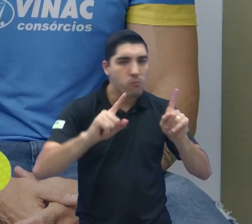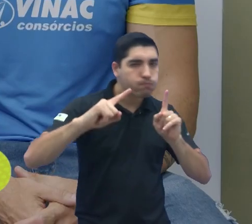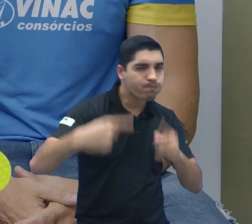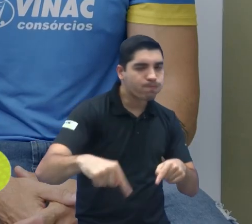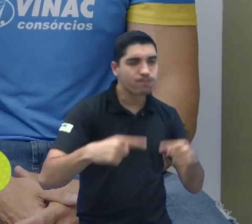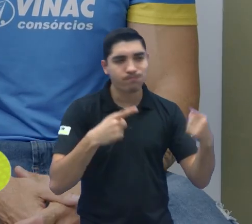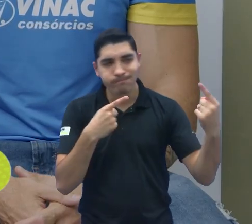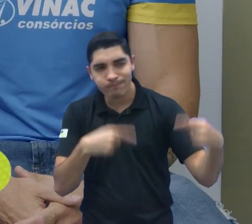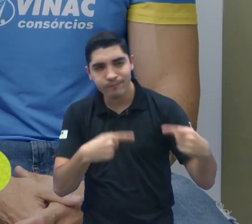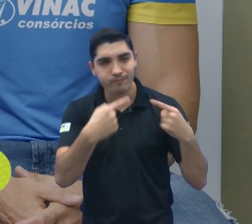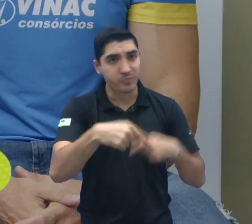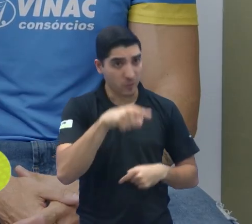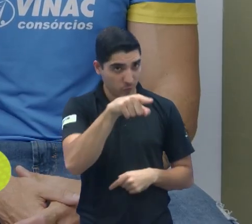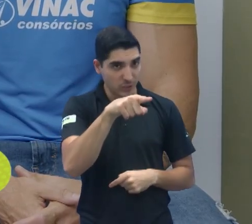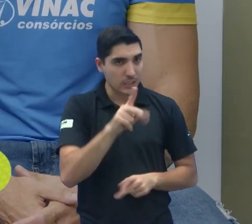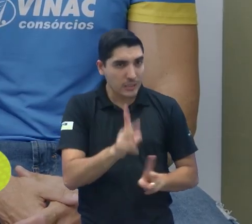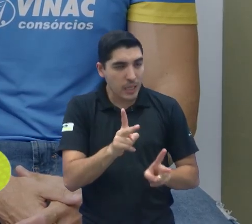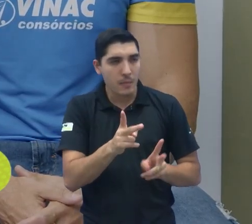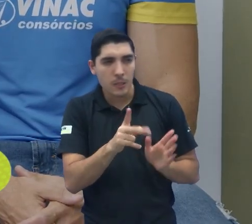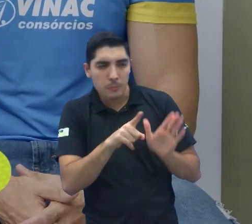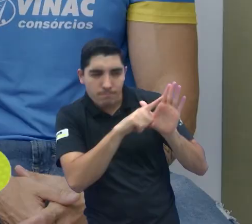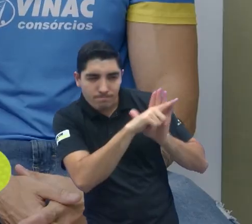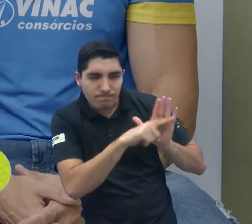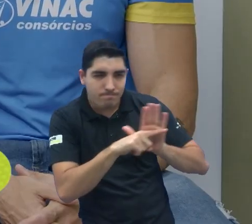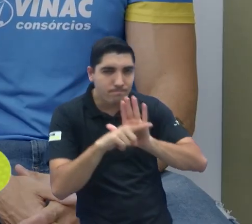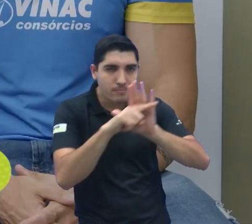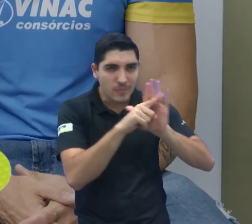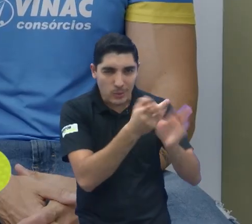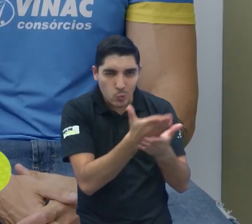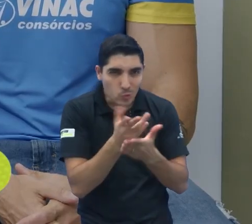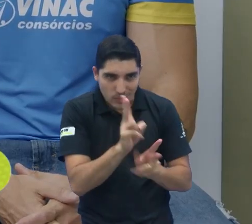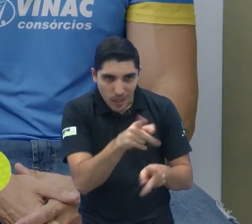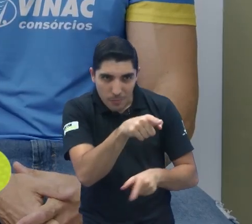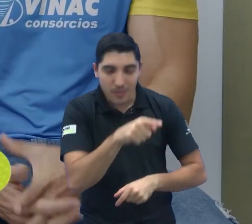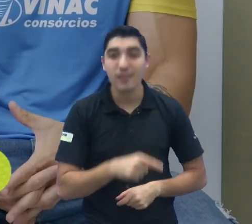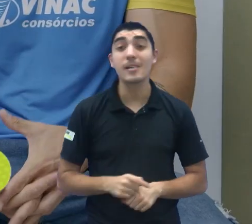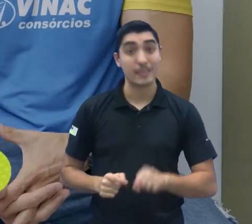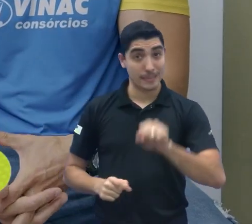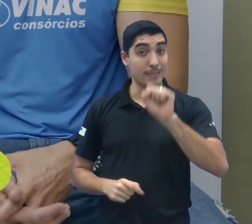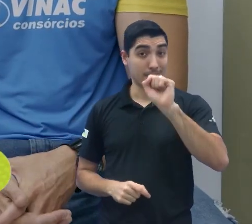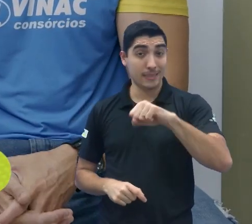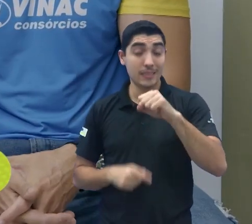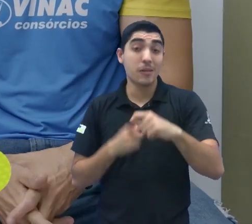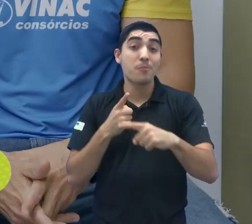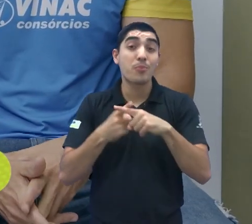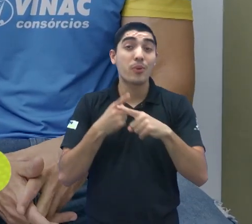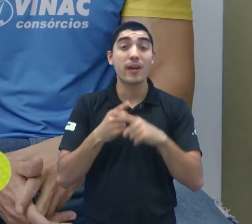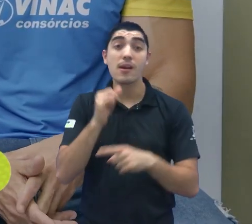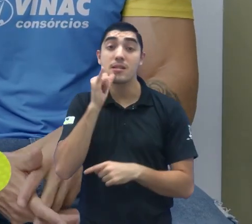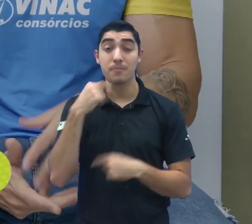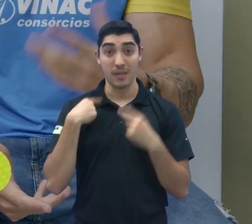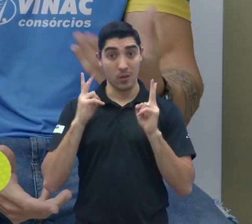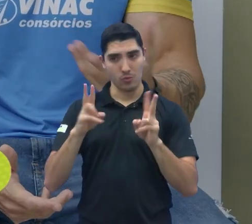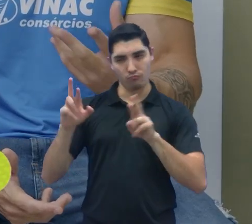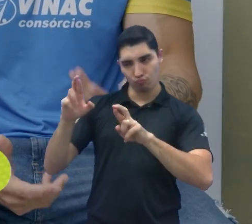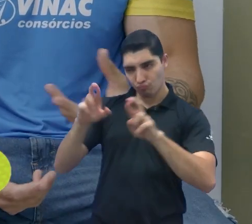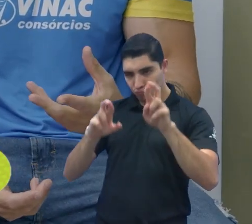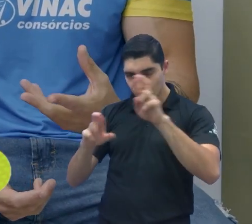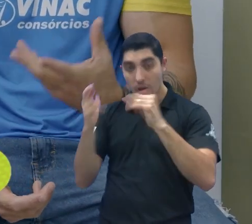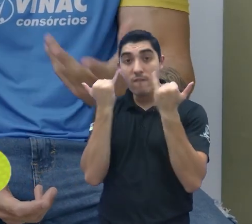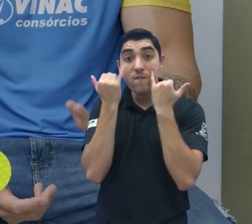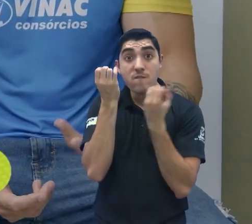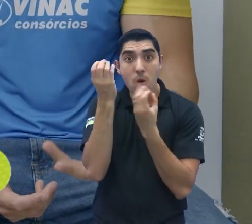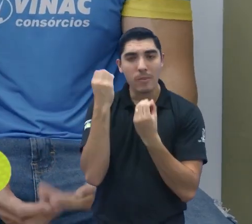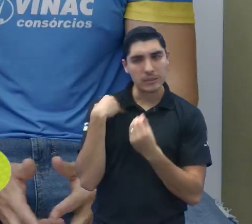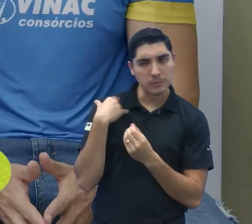sua característica como treinador? Sim, a gente acaba trazendo, né? Porque você começa, quando você trabalha com análise, você começa a perceber a importância